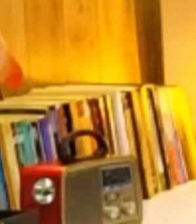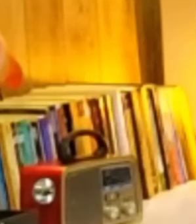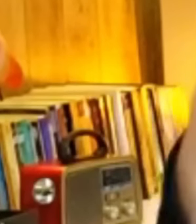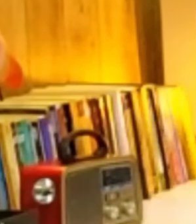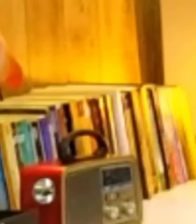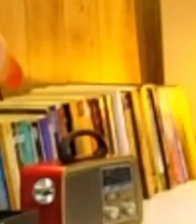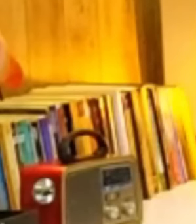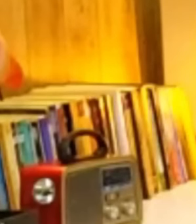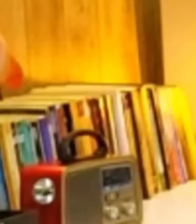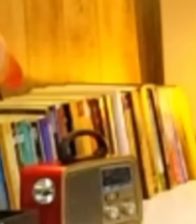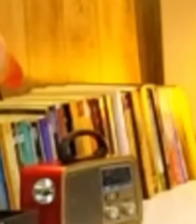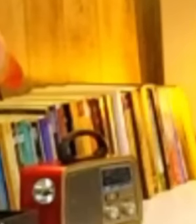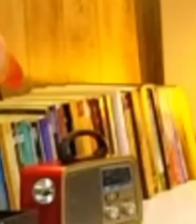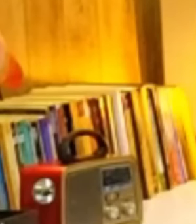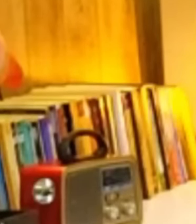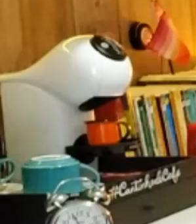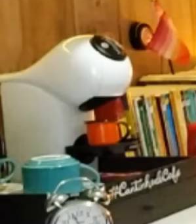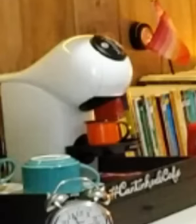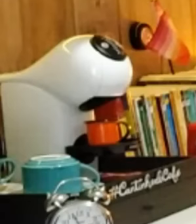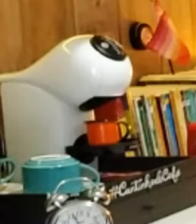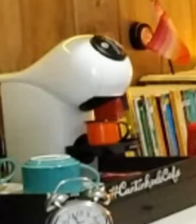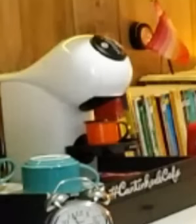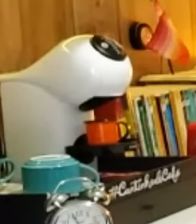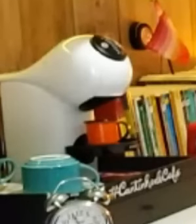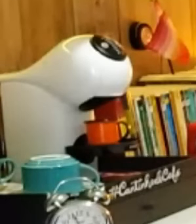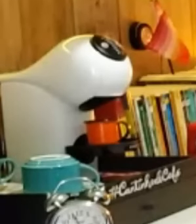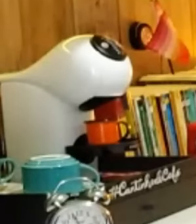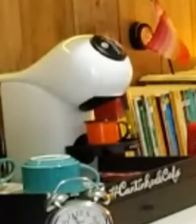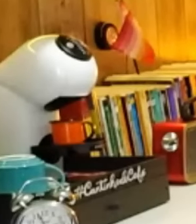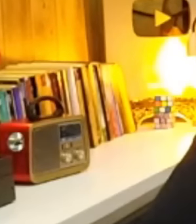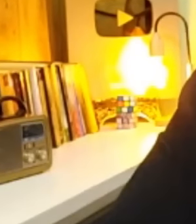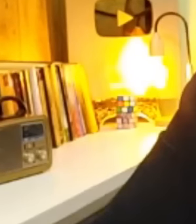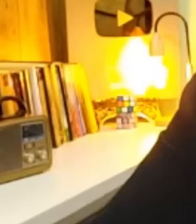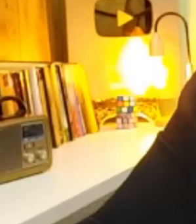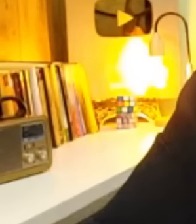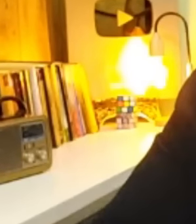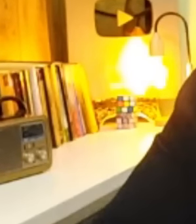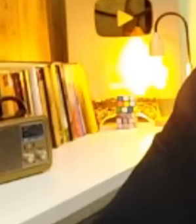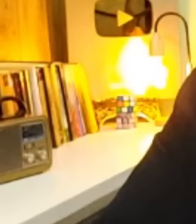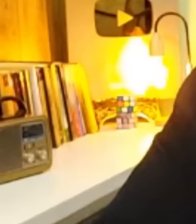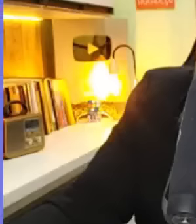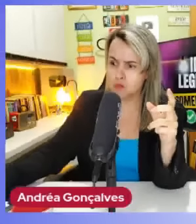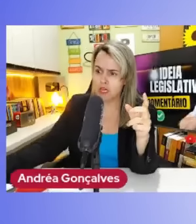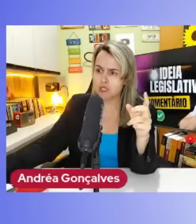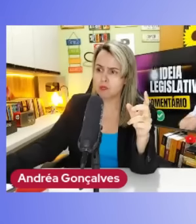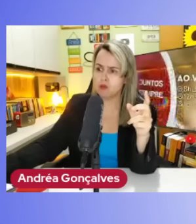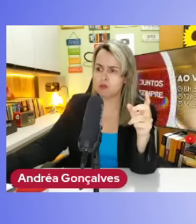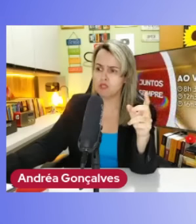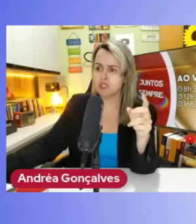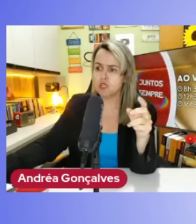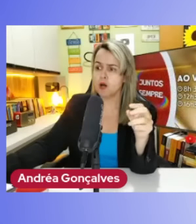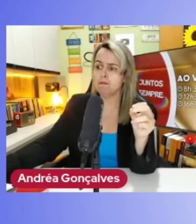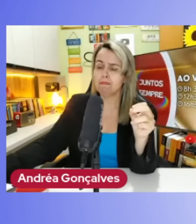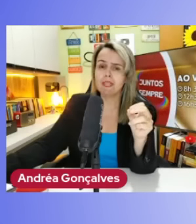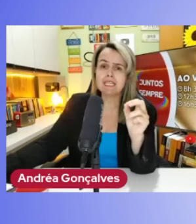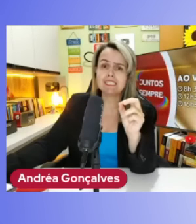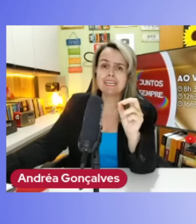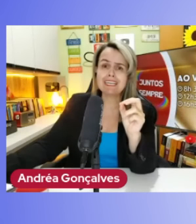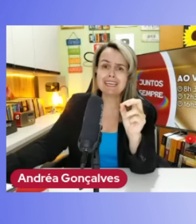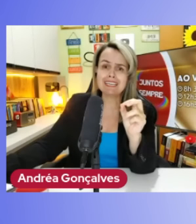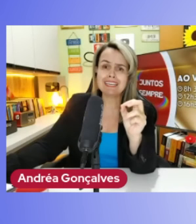pedir uma coisa tinha que pedir para ele mesmo aí eles estão queria o qu que ele oficie ele mesmo aí Alexandre mora pegou e falou isso aqui